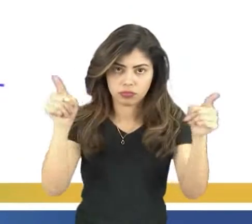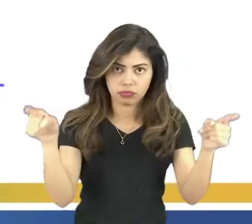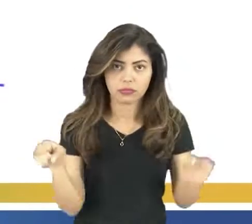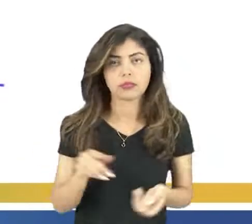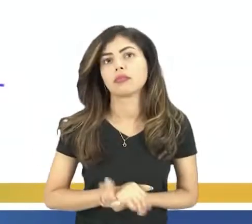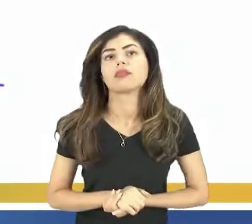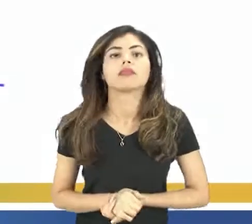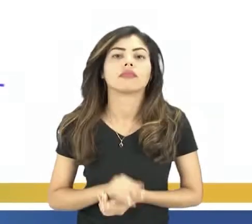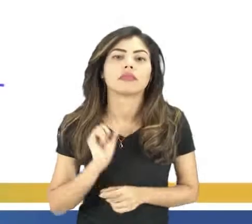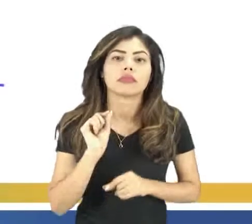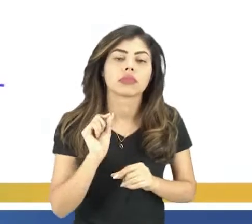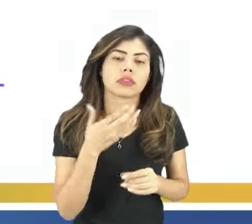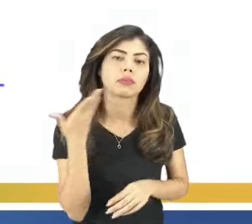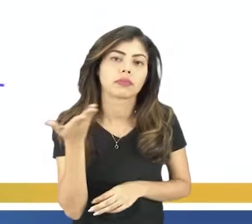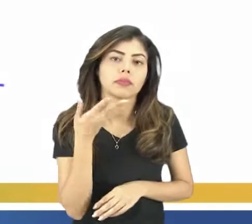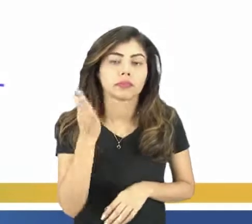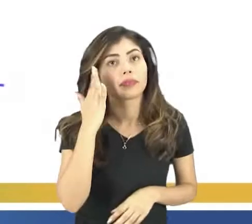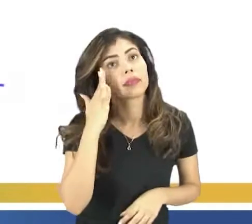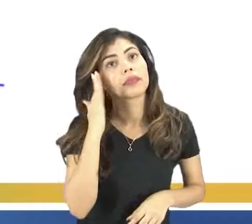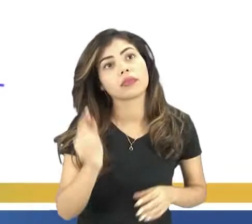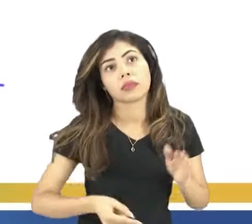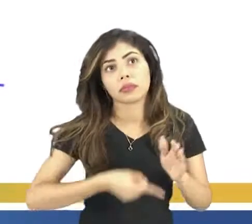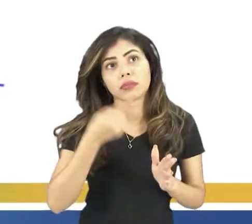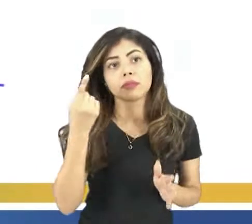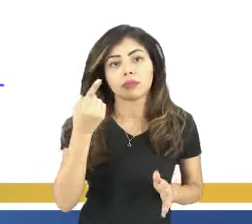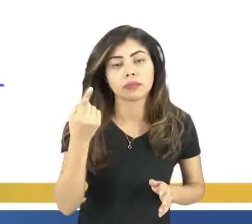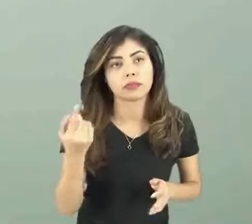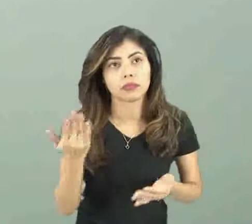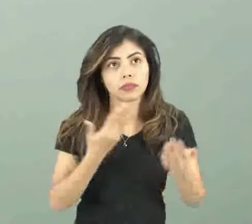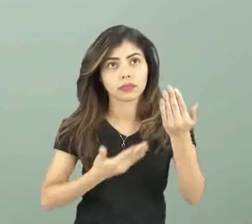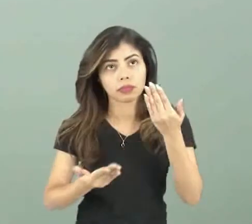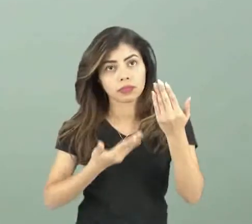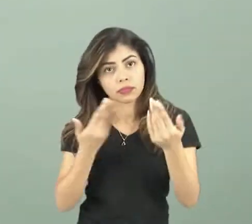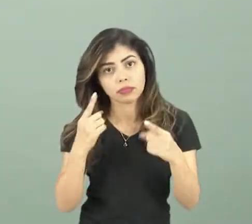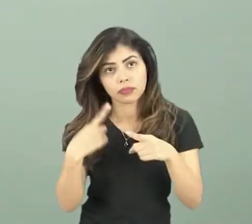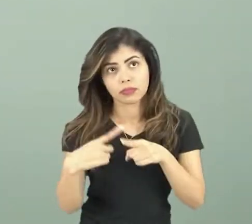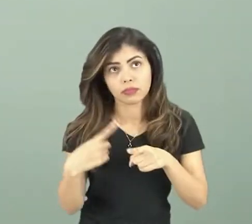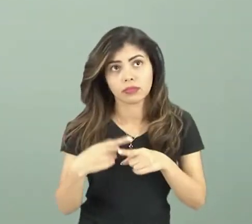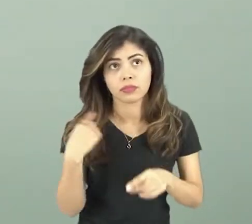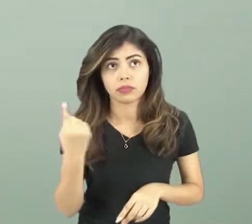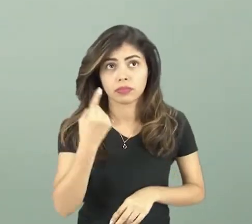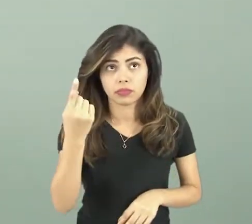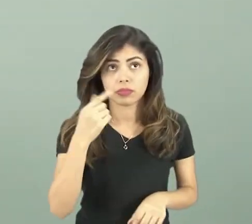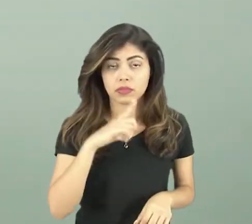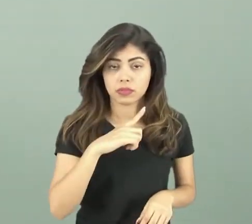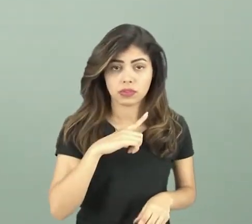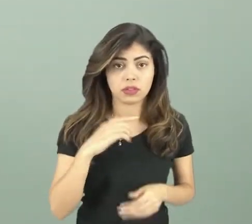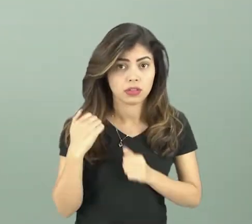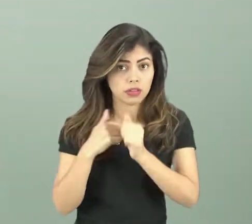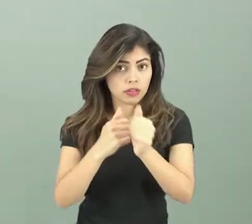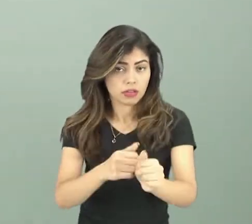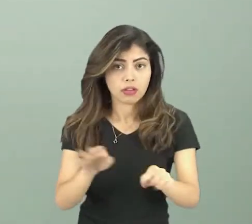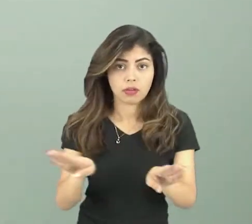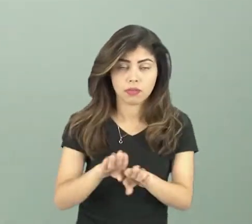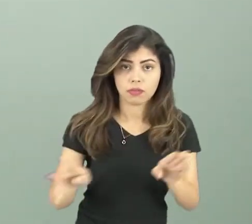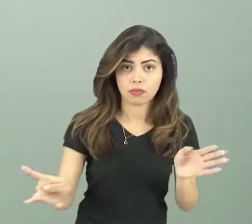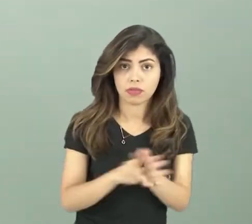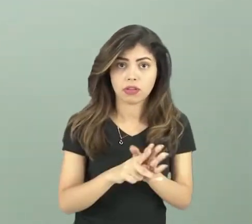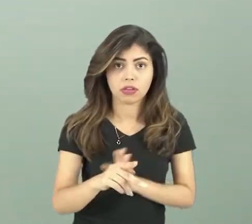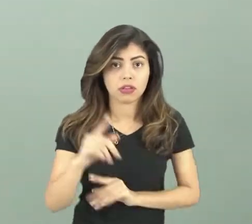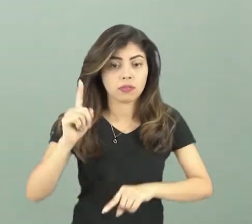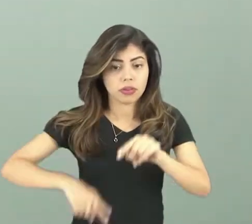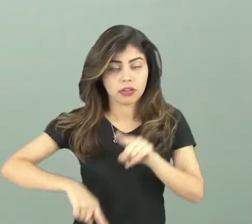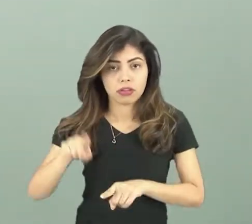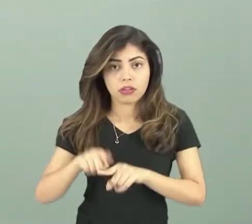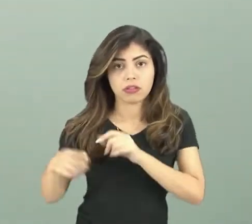magnético. Basicamente, a gente vai entender o primeiro, vai relacionar o primeiro, porque é no primeiro onde a gente tem uma condução de carga ali percorrendo o material